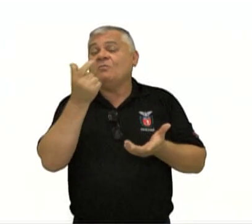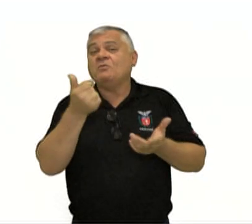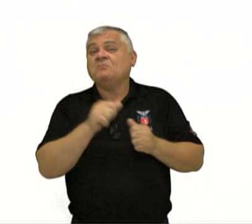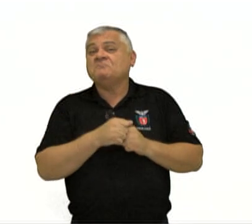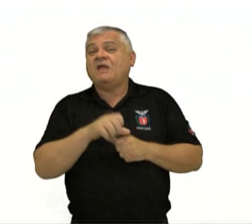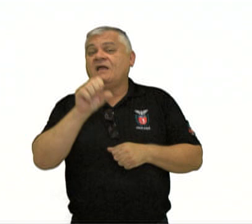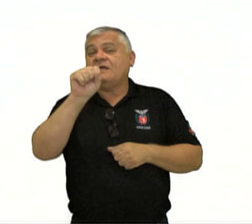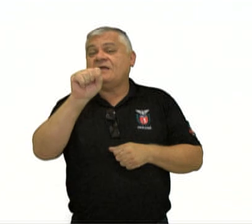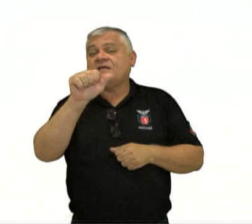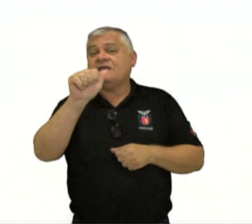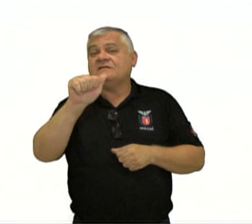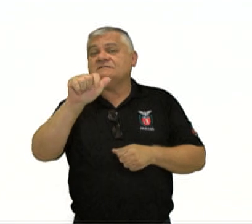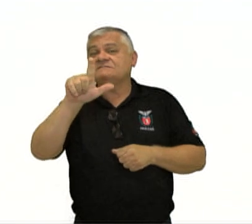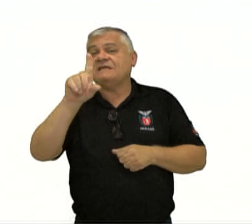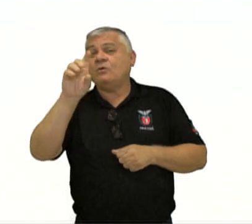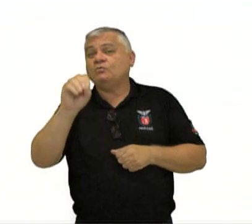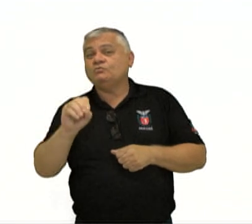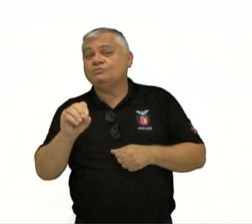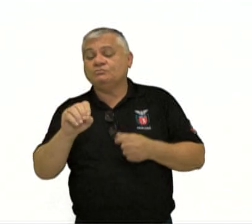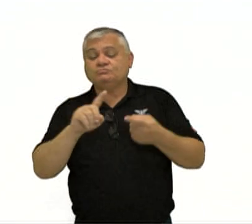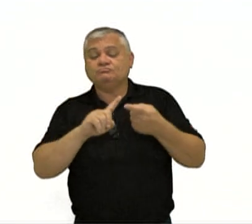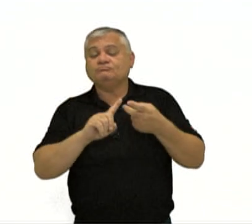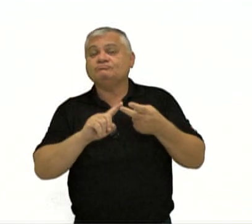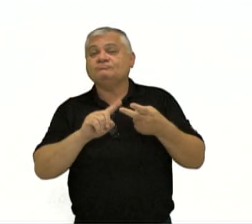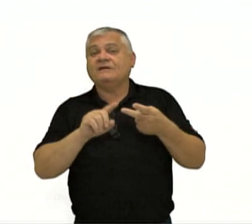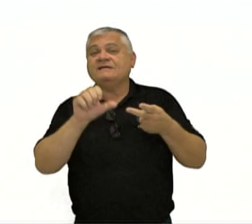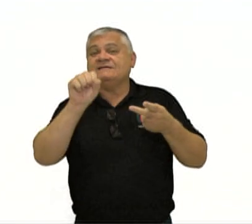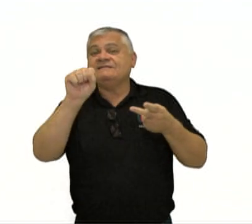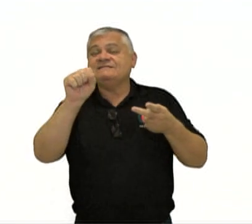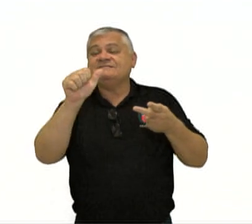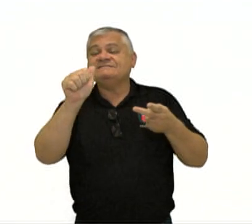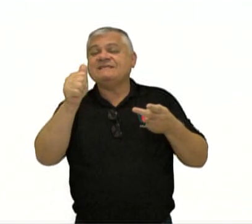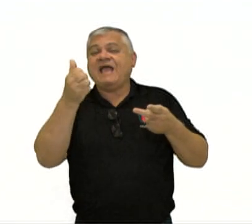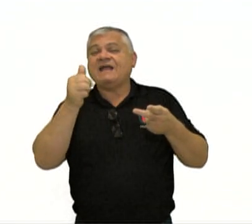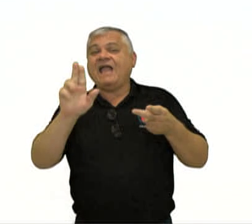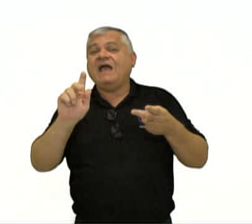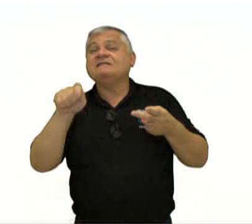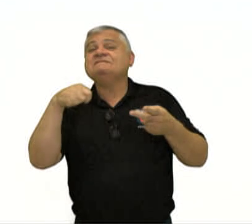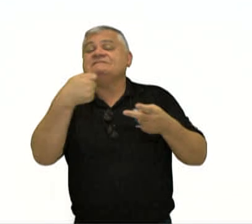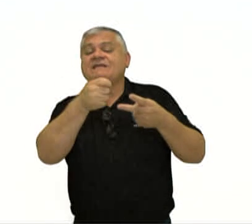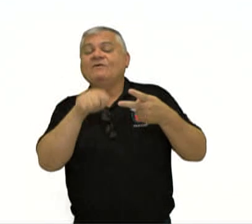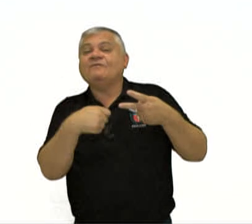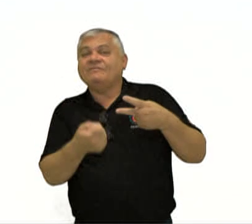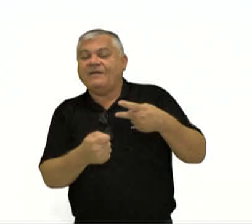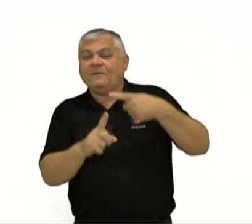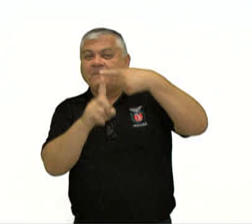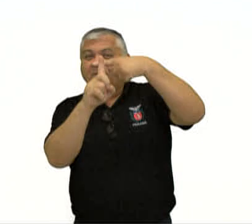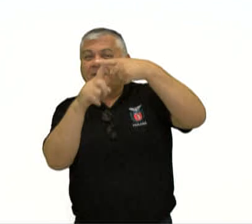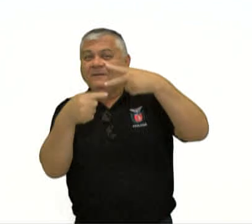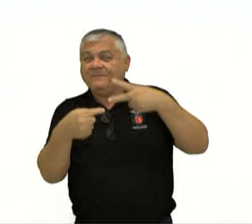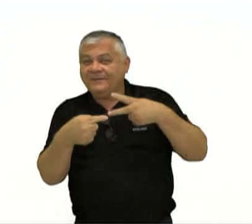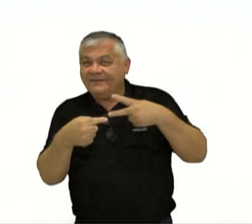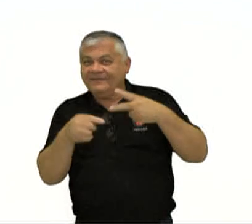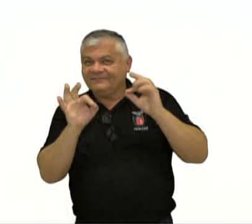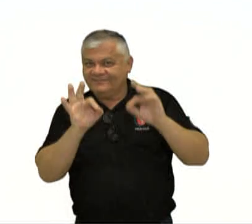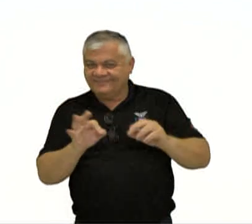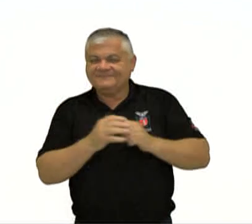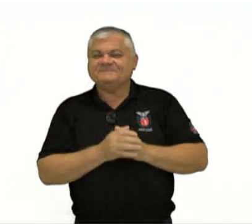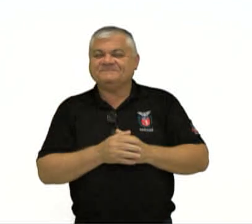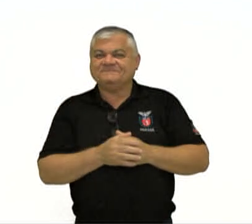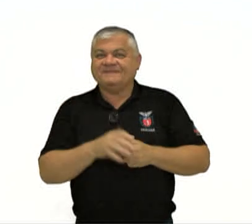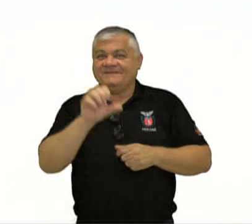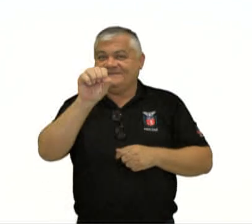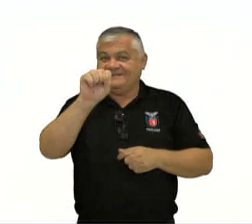de R$50? Como você representou esse sacar R$200? Vamos ver se você pensou direitinho?